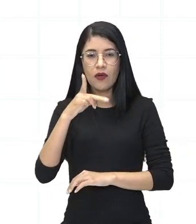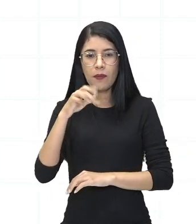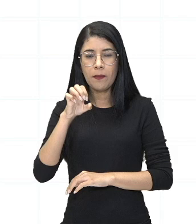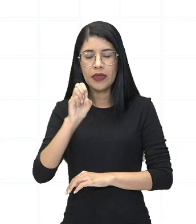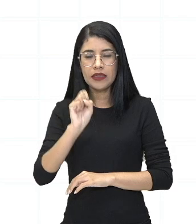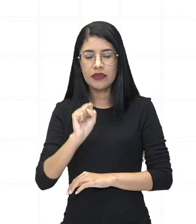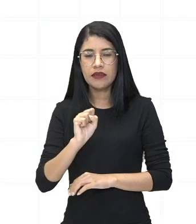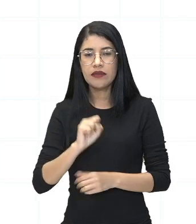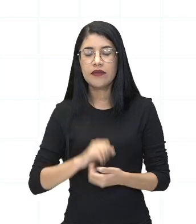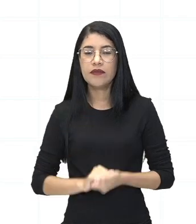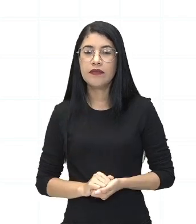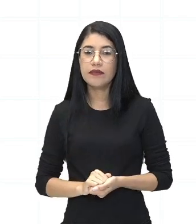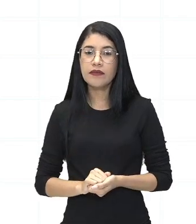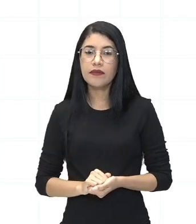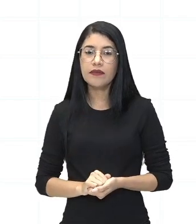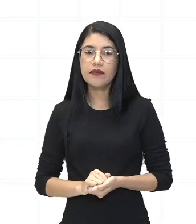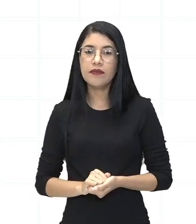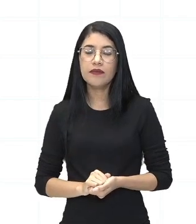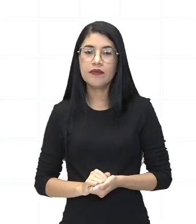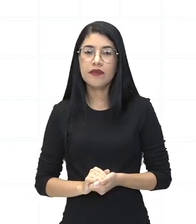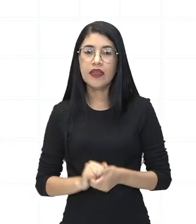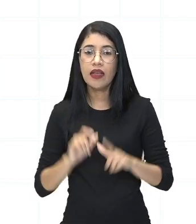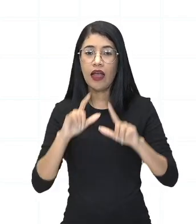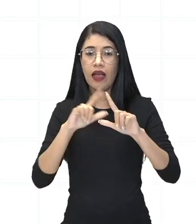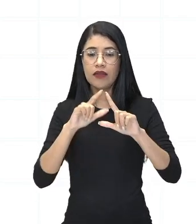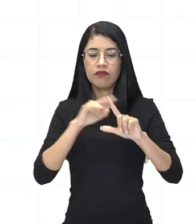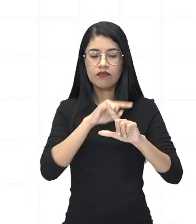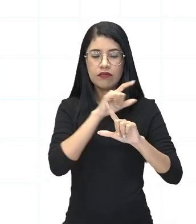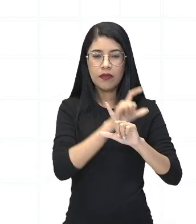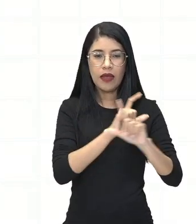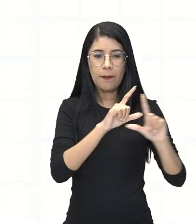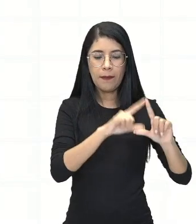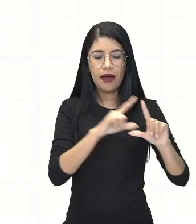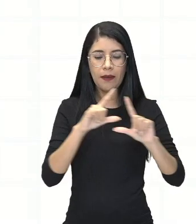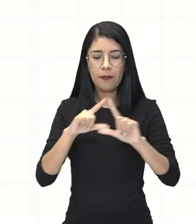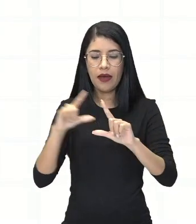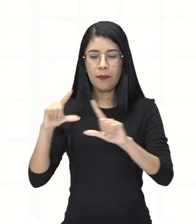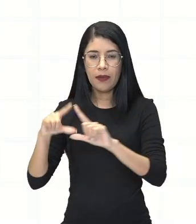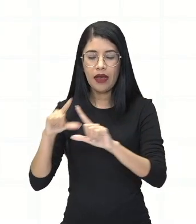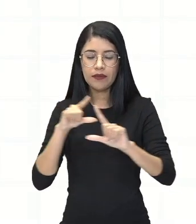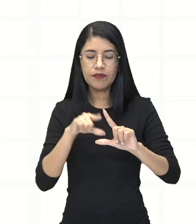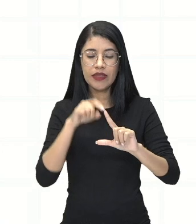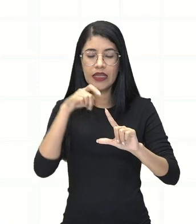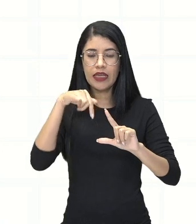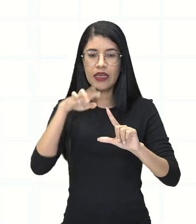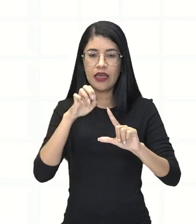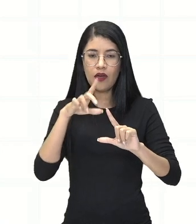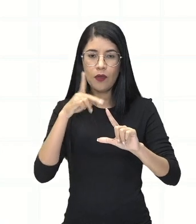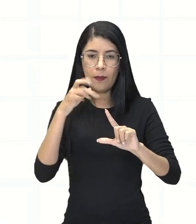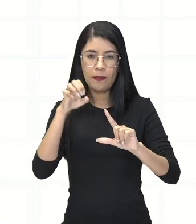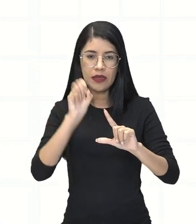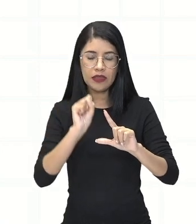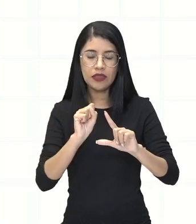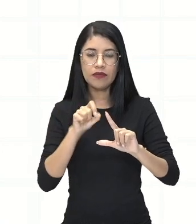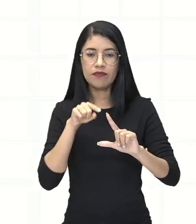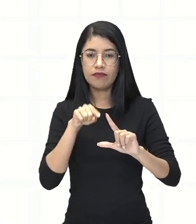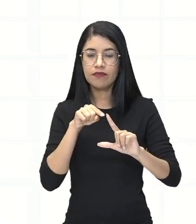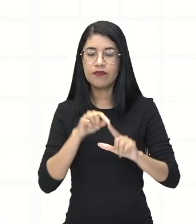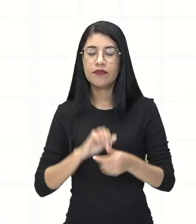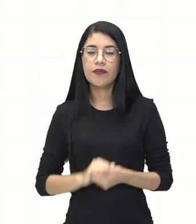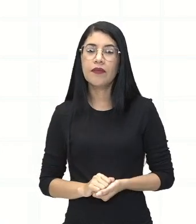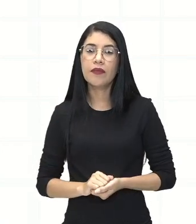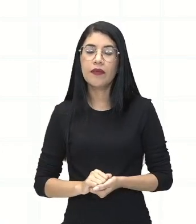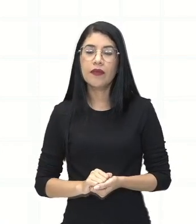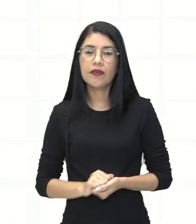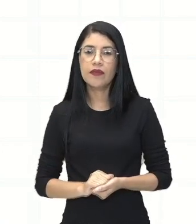Então, a pirâmide mais alta, que seria essa aqui, certo? É a Quéopes, tá? Então, essa pirâmide, a